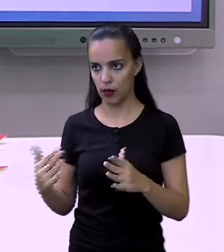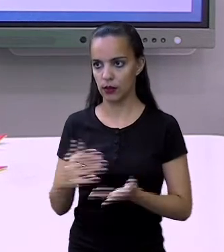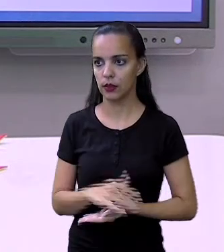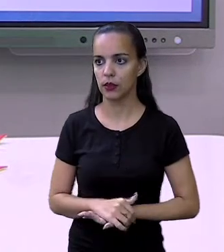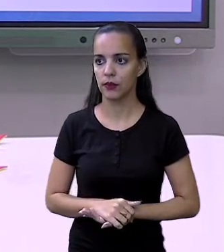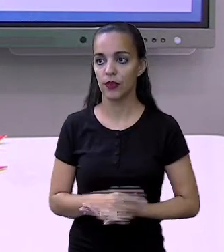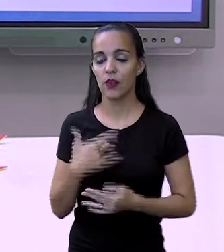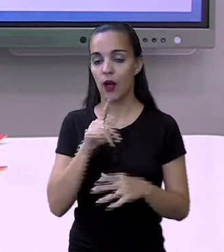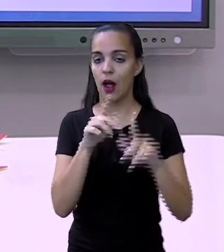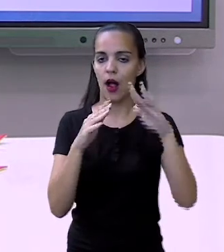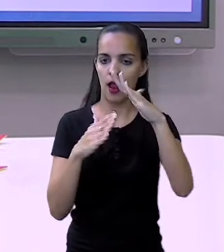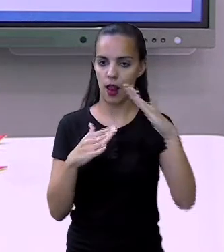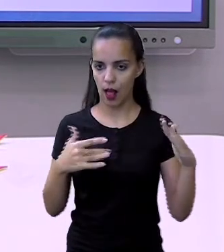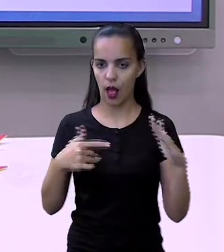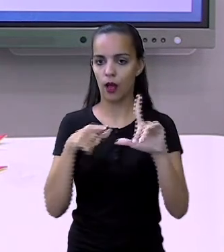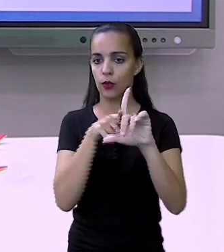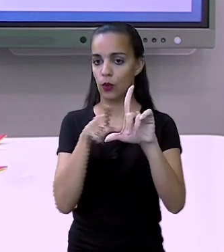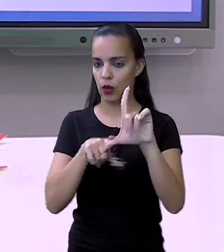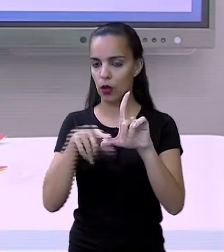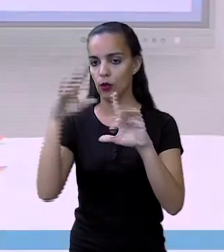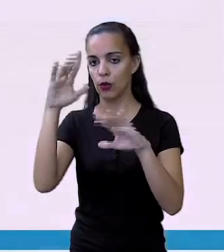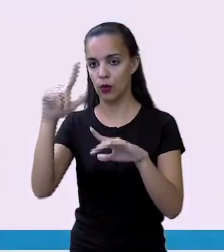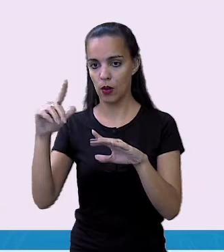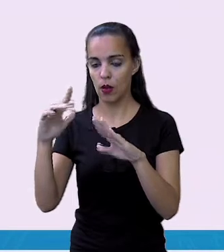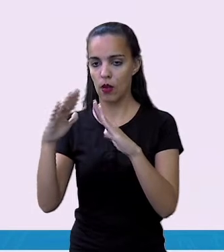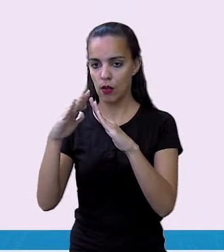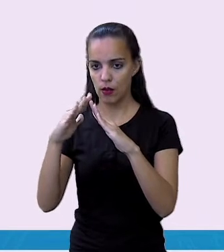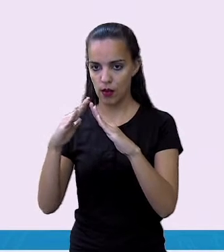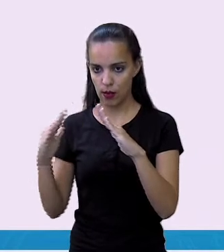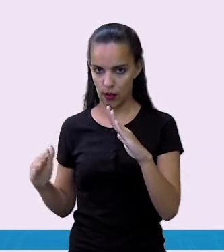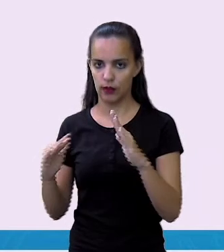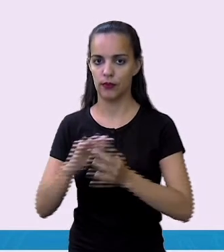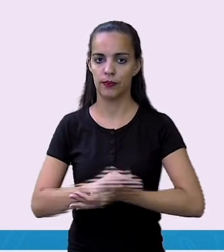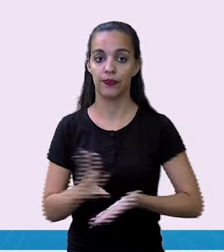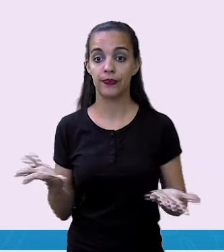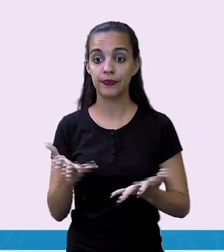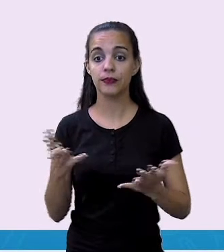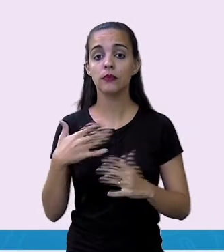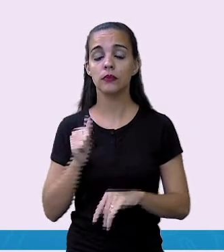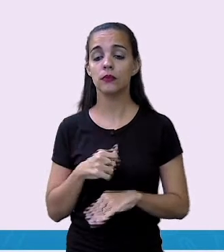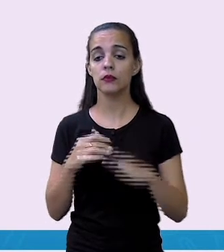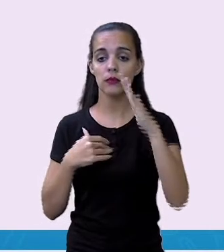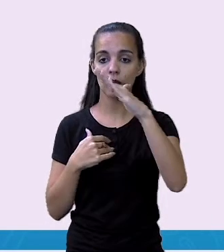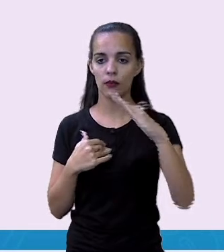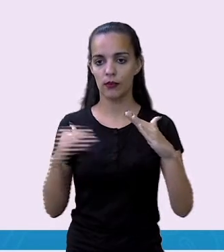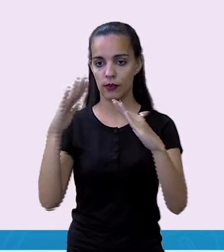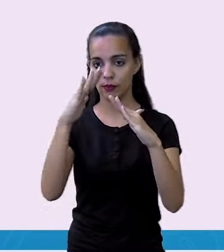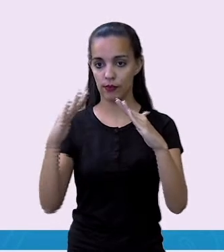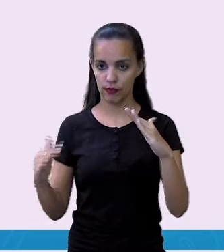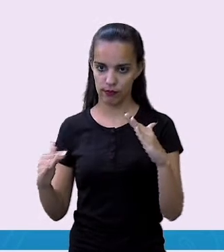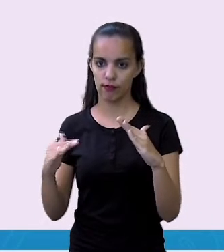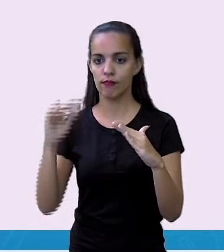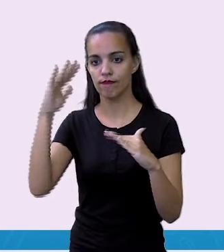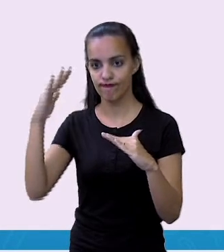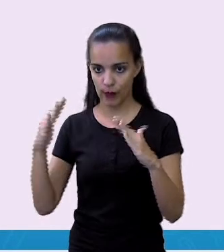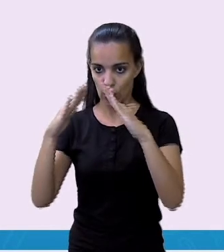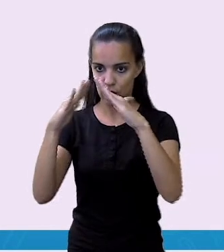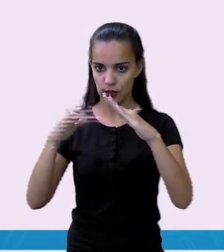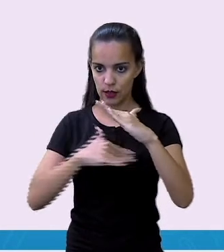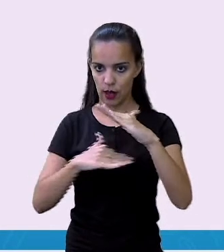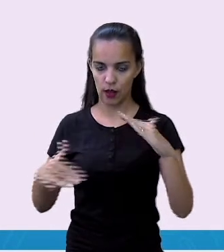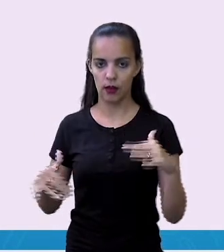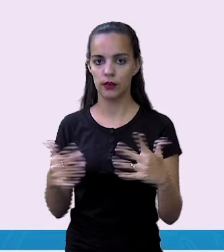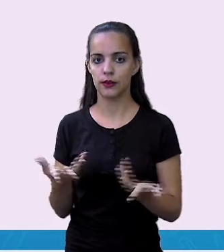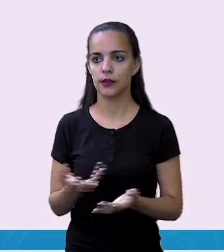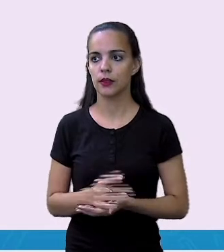vai ser lado, lado, lado. Então, aqui é um exemplo, ó. 5 para 15, 9 para 27. Professora,